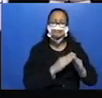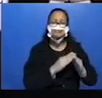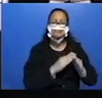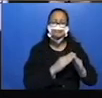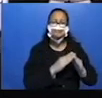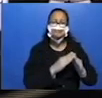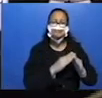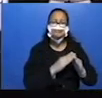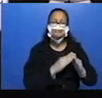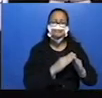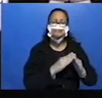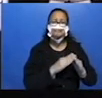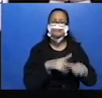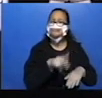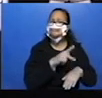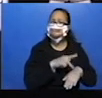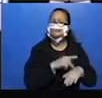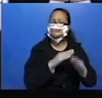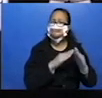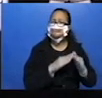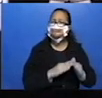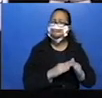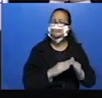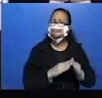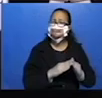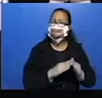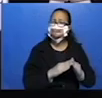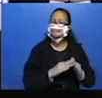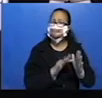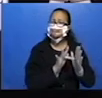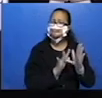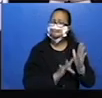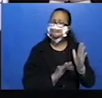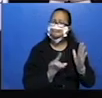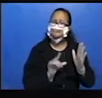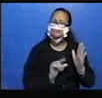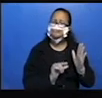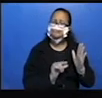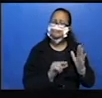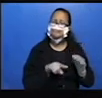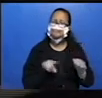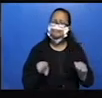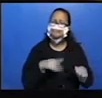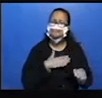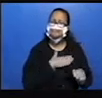mora. Leiam, é pequenininho, é curtinho, vocês vão gostar.